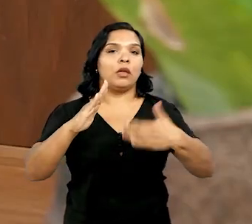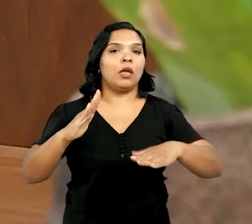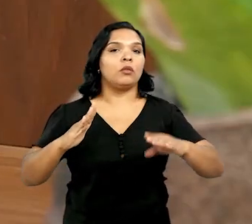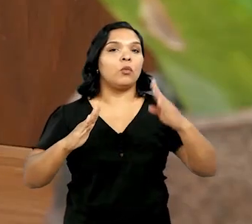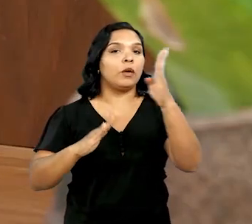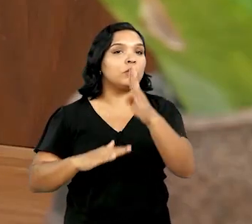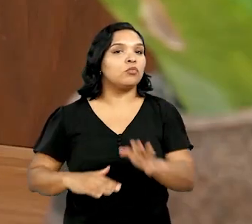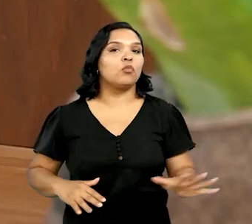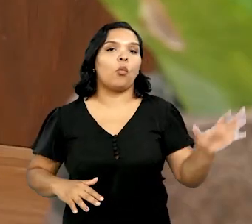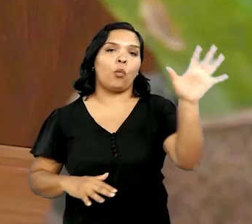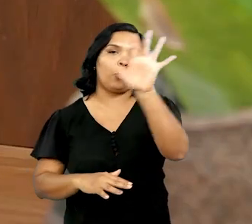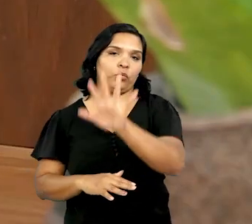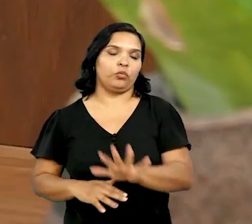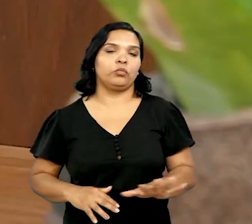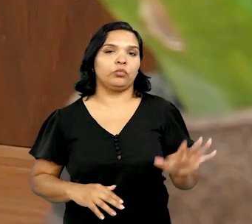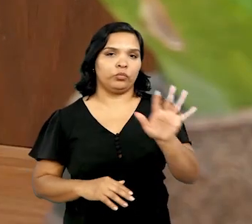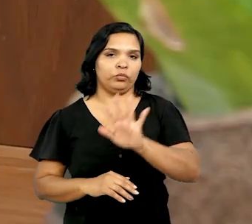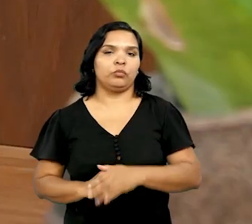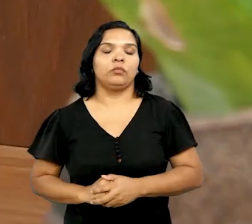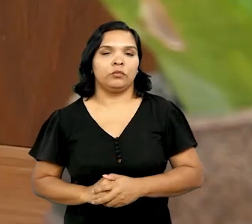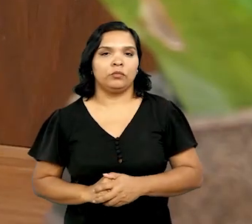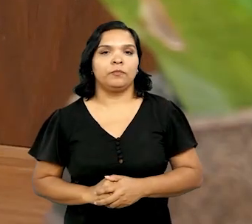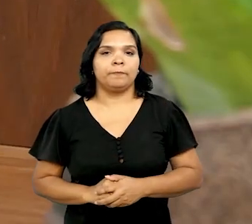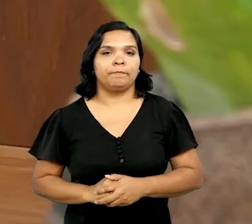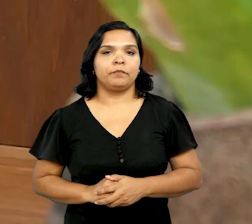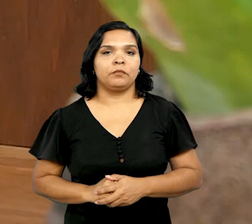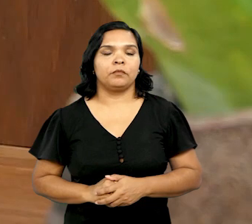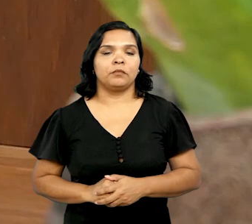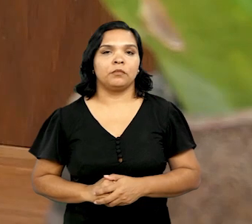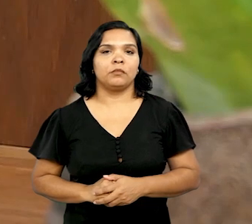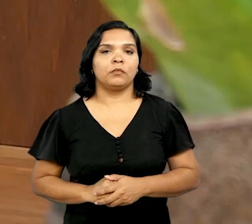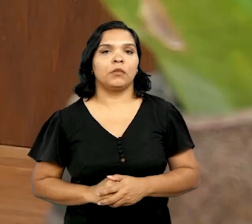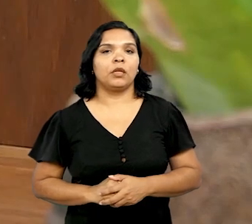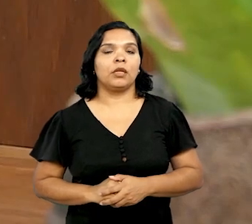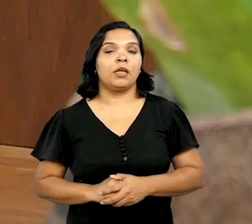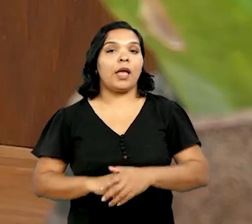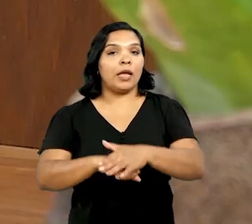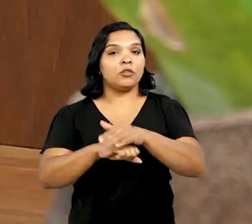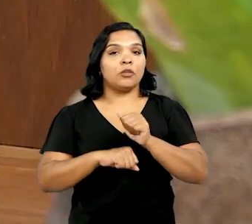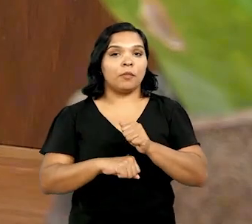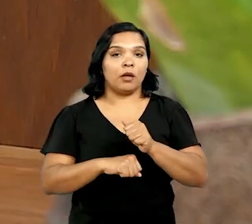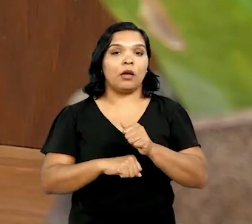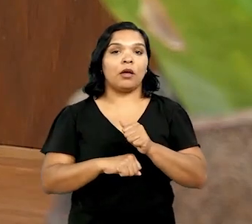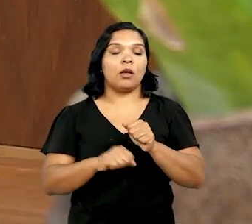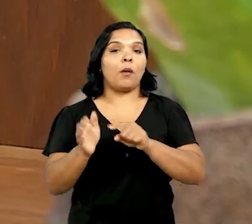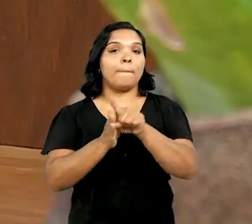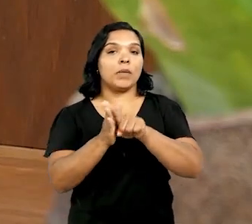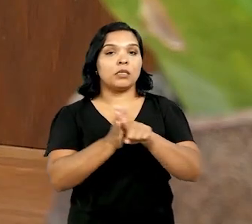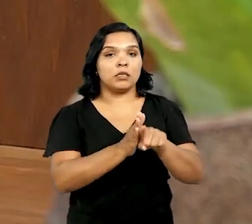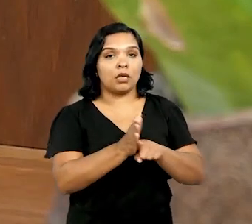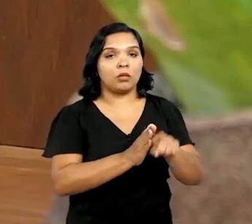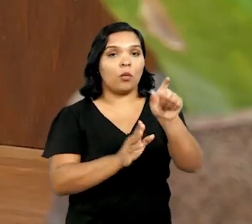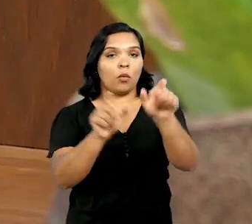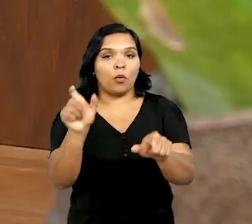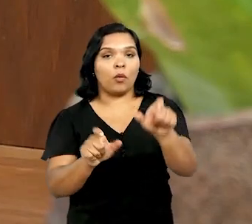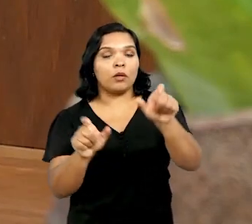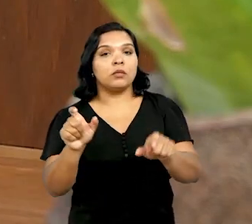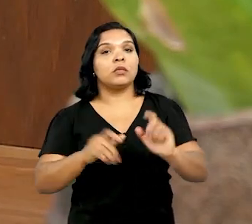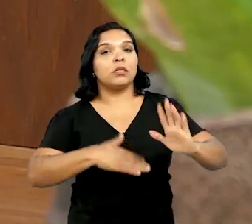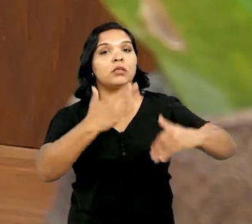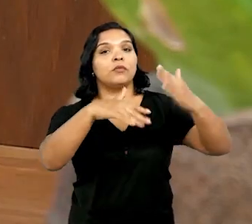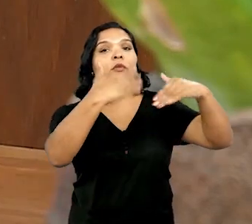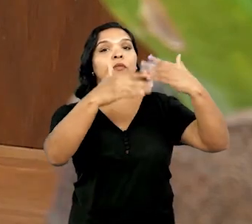no Brasil inteiro. E aí, eles chamaram pesquisadores